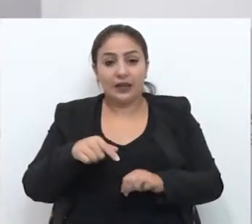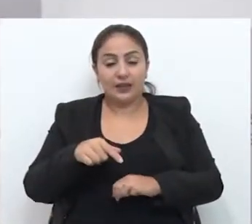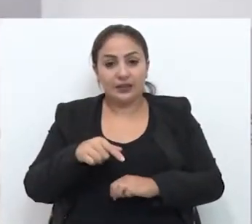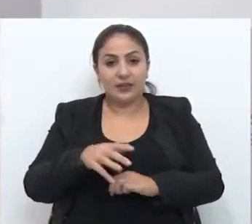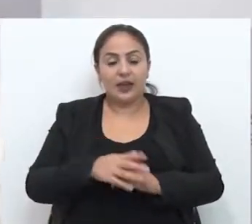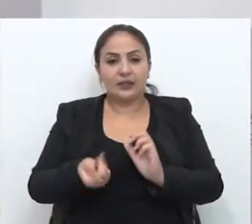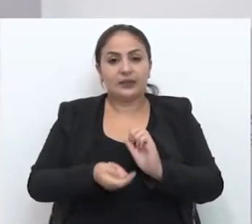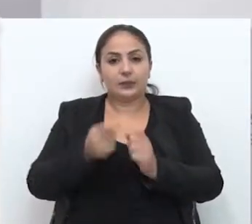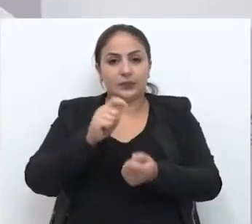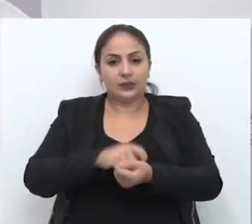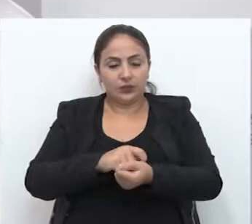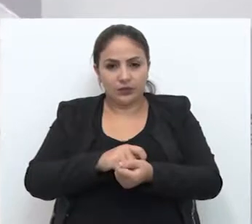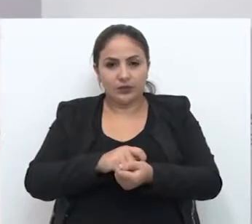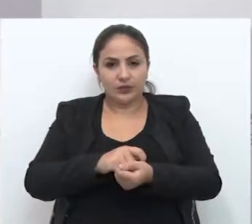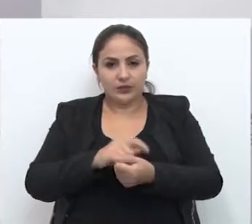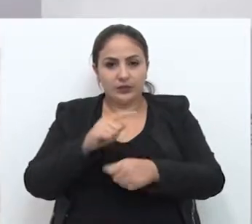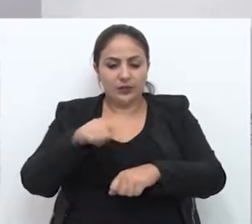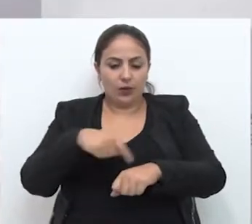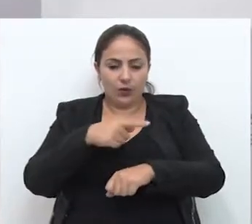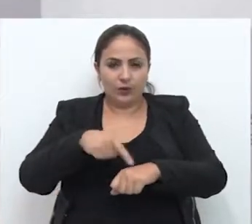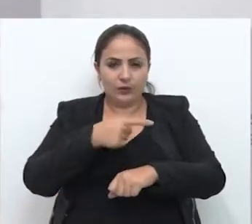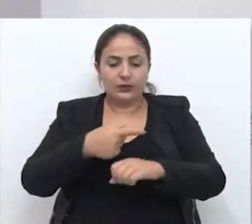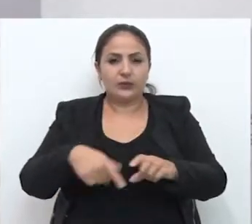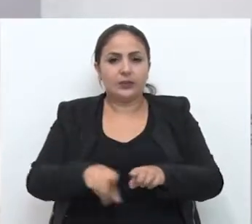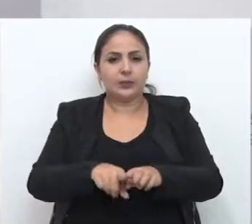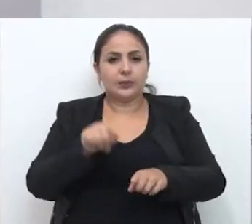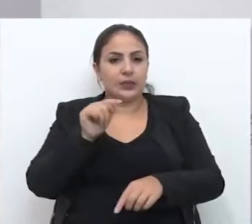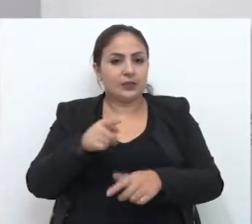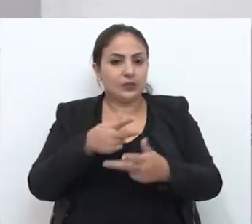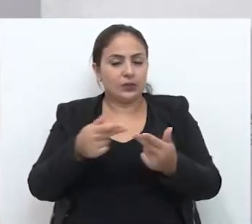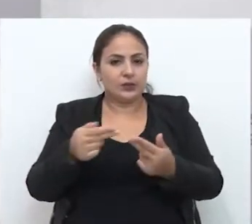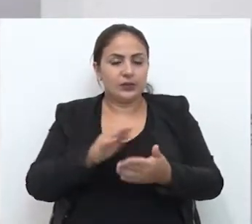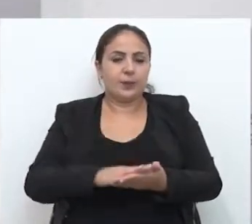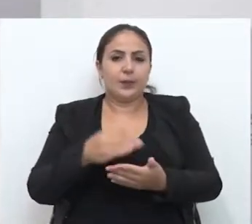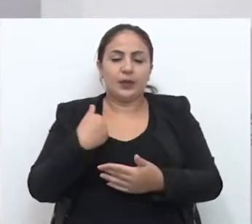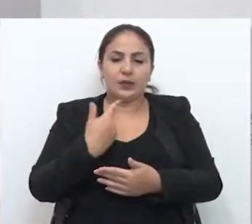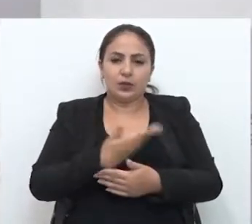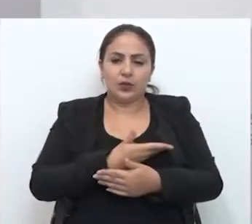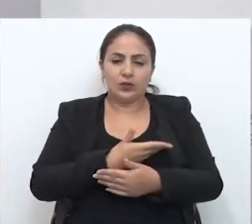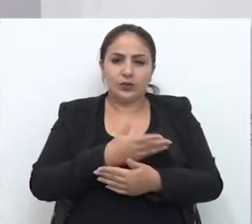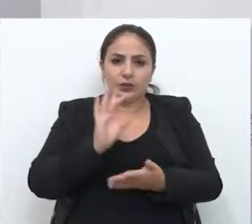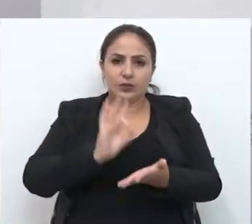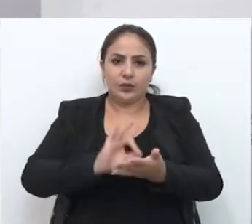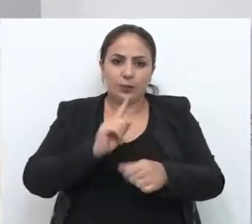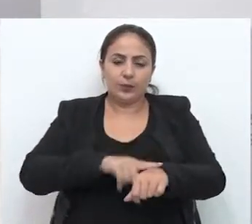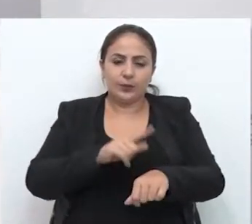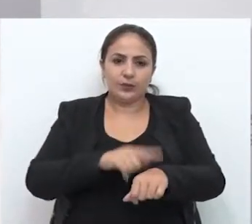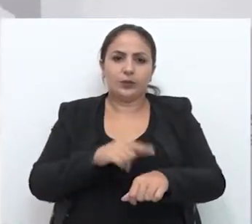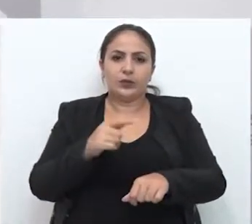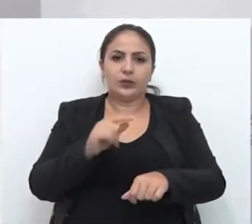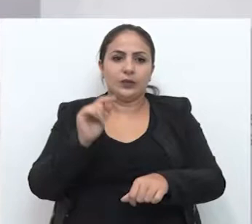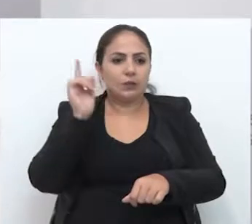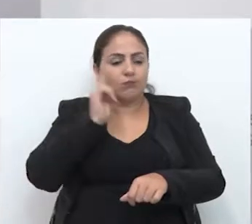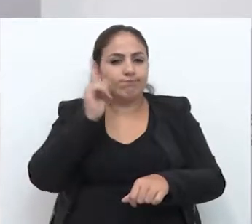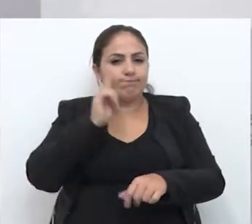recesso, adequações de suas cargas horárias, e isso não, até o presente momento não foi